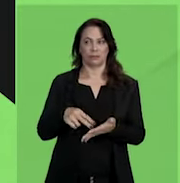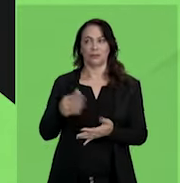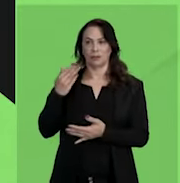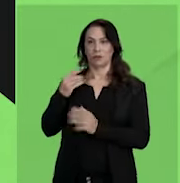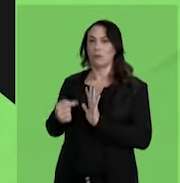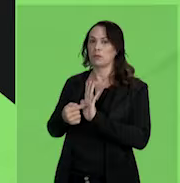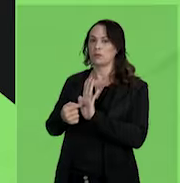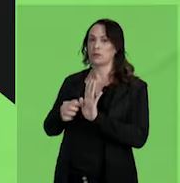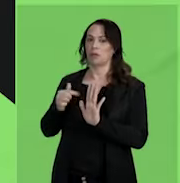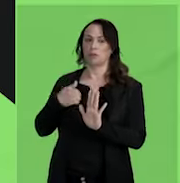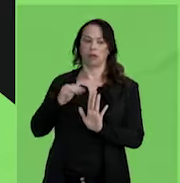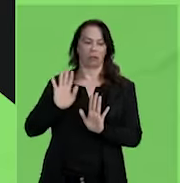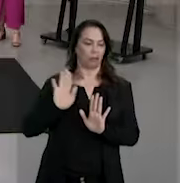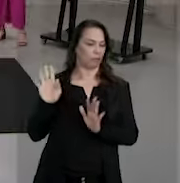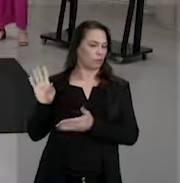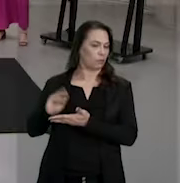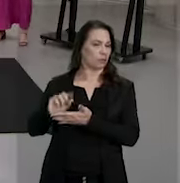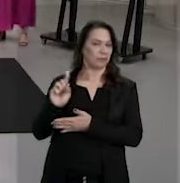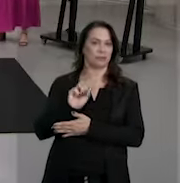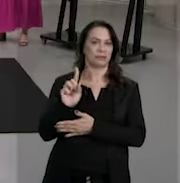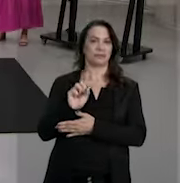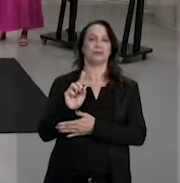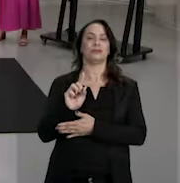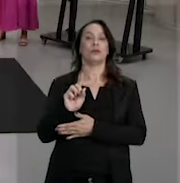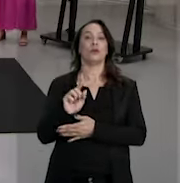A gente não precisa fazer a dancinha aqui.